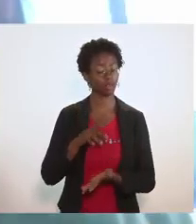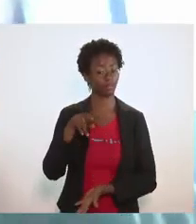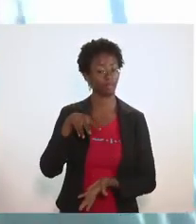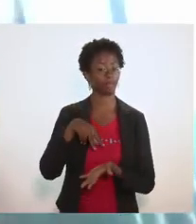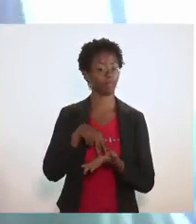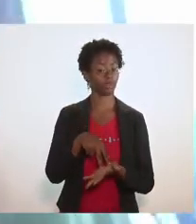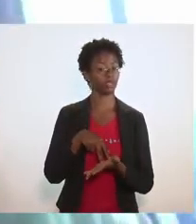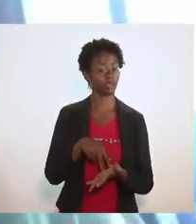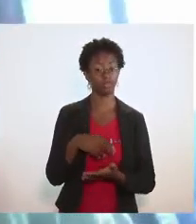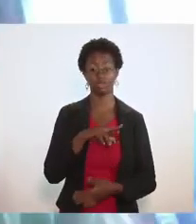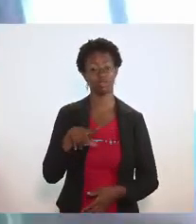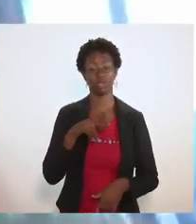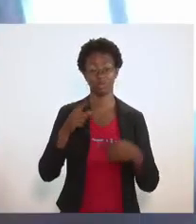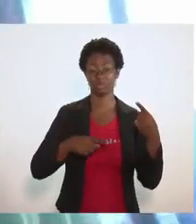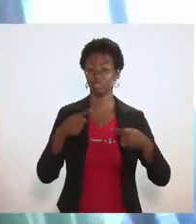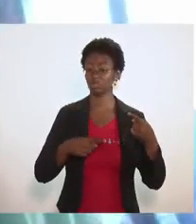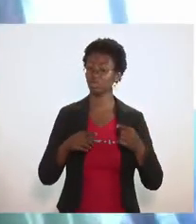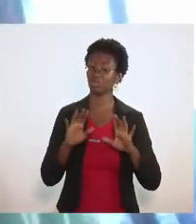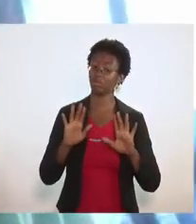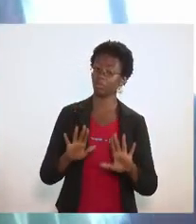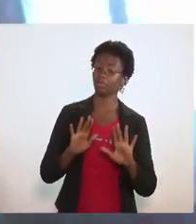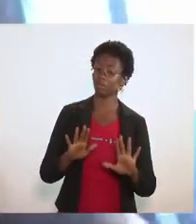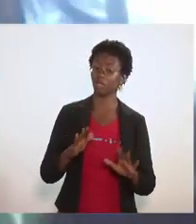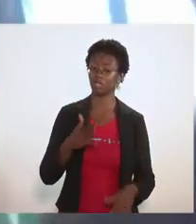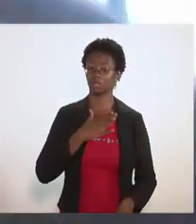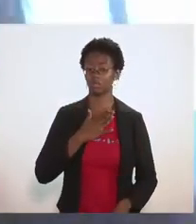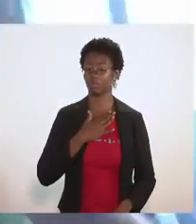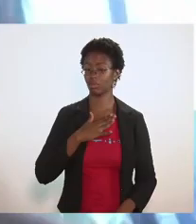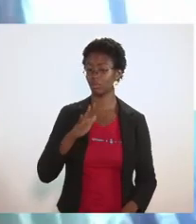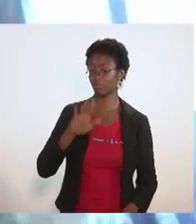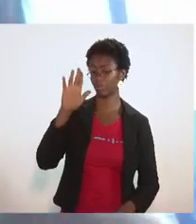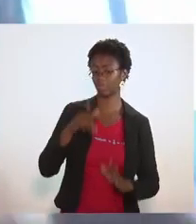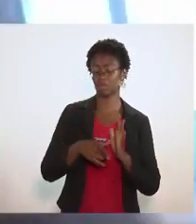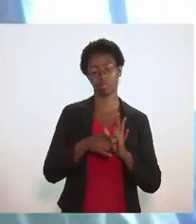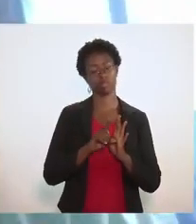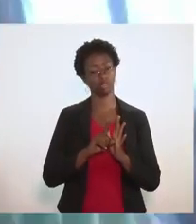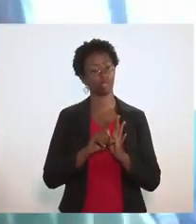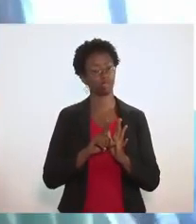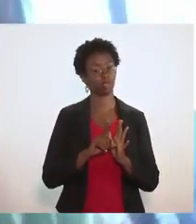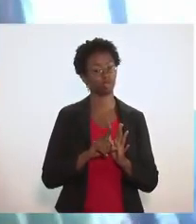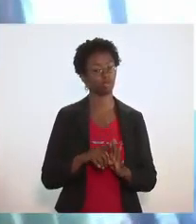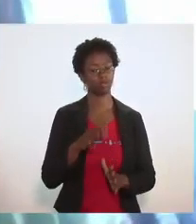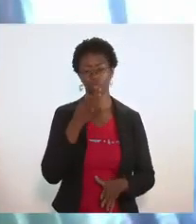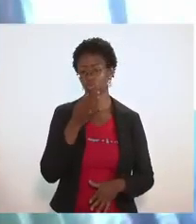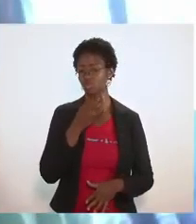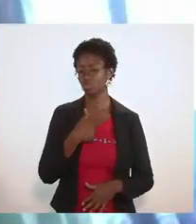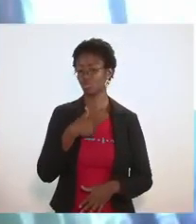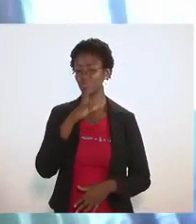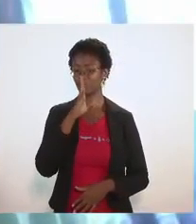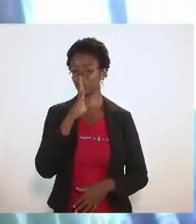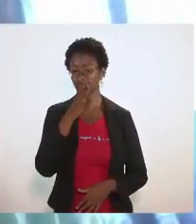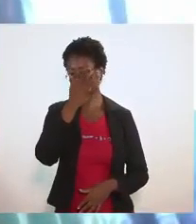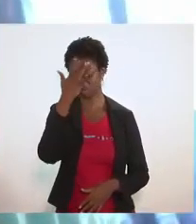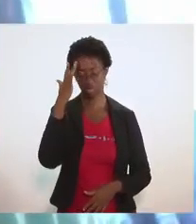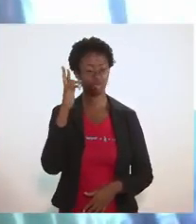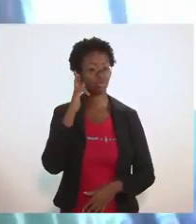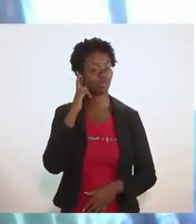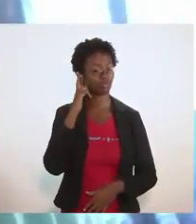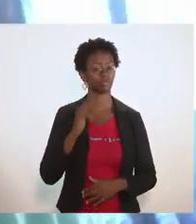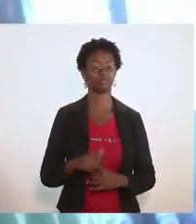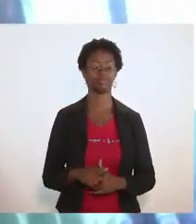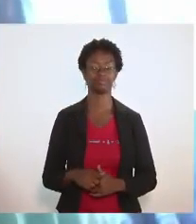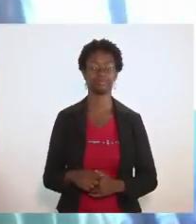É uma doação. Sim, mas o Márcio Pacheco, presidente, independente do pedido de vista, se a gente for